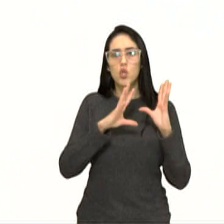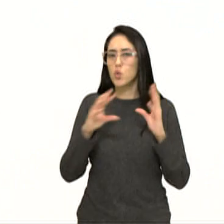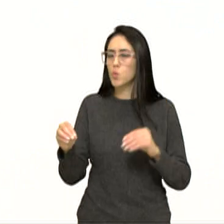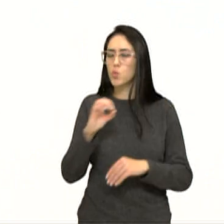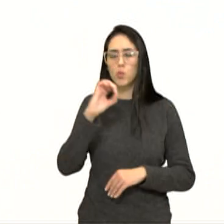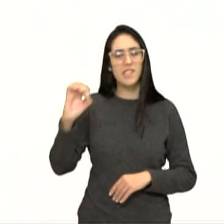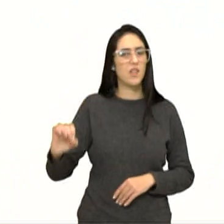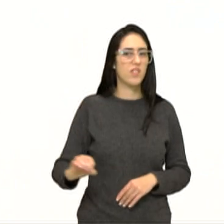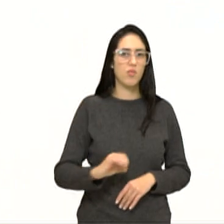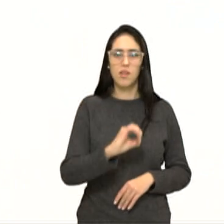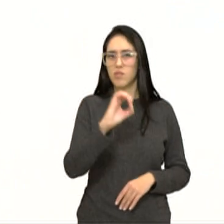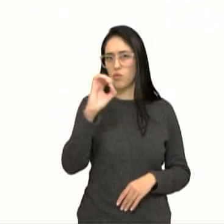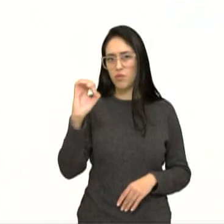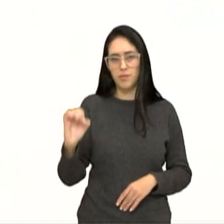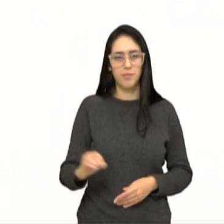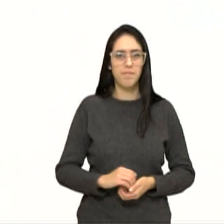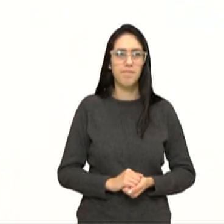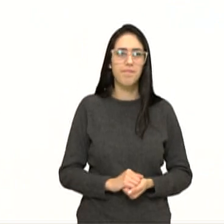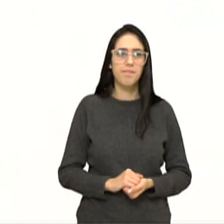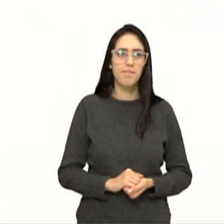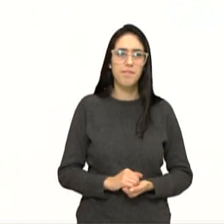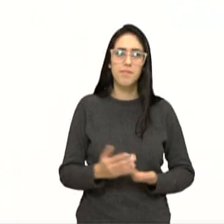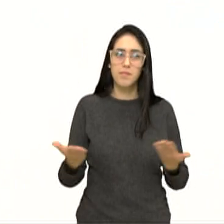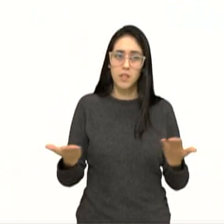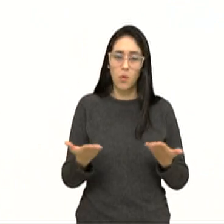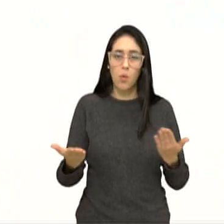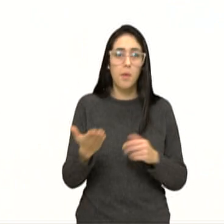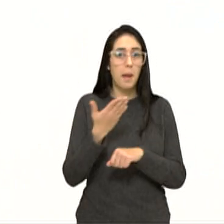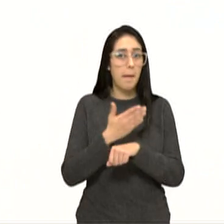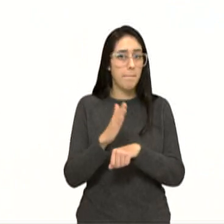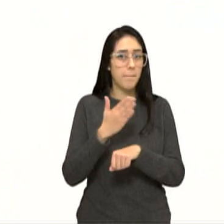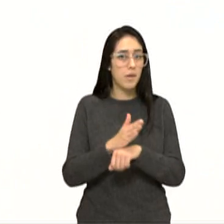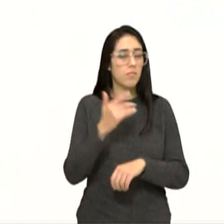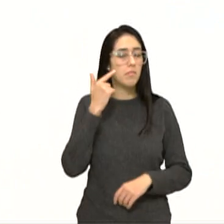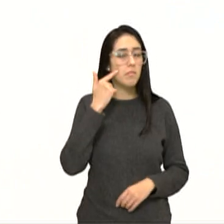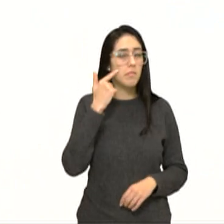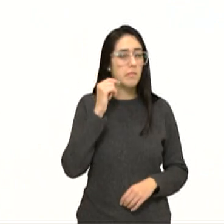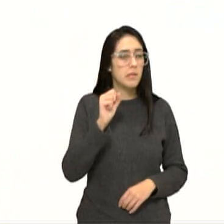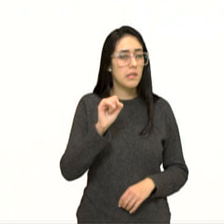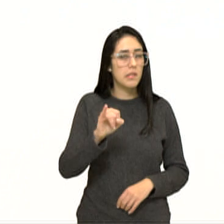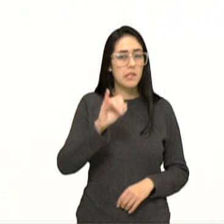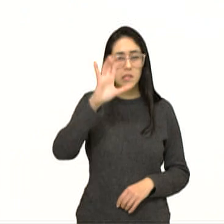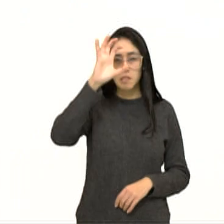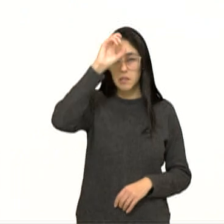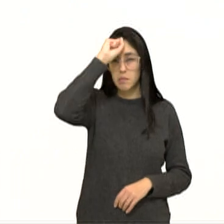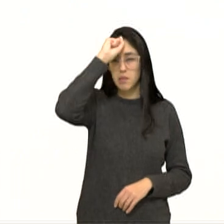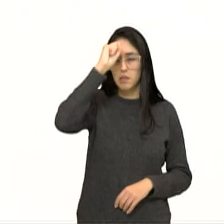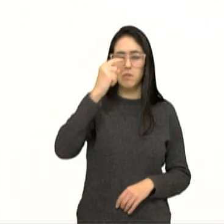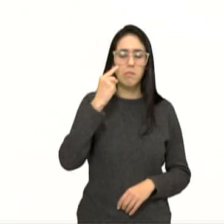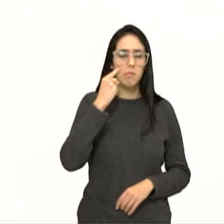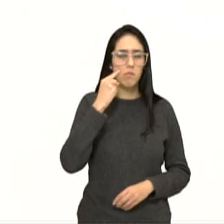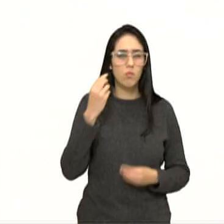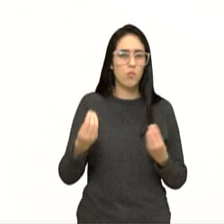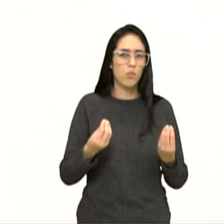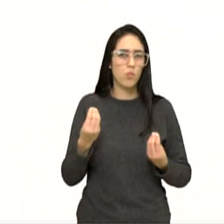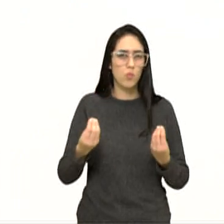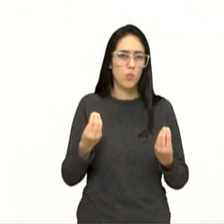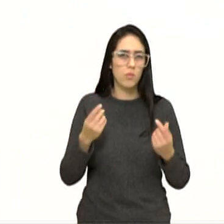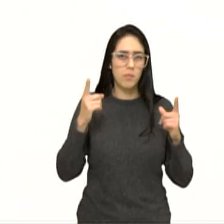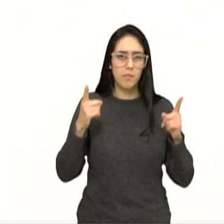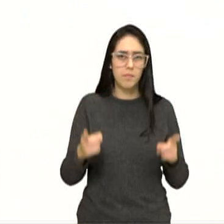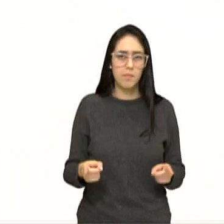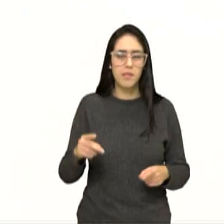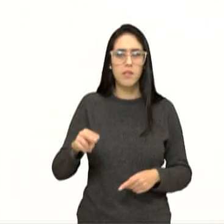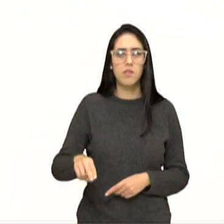são zero. Então agora vamos praticar para ver se realmente nós estamos compreendendo o que é uma